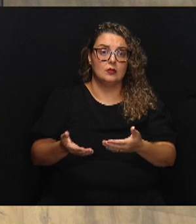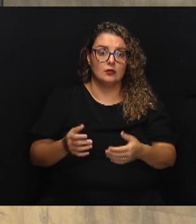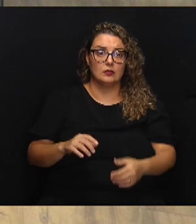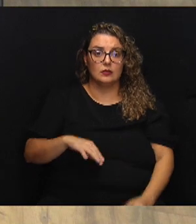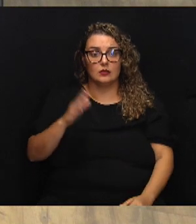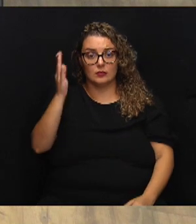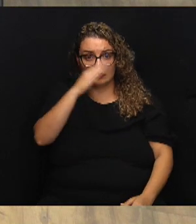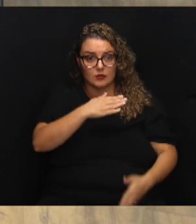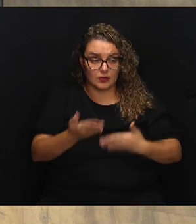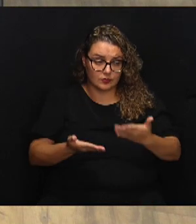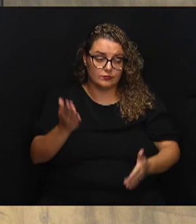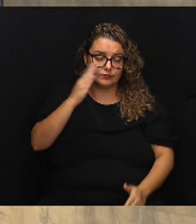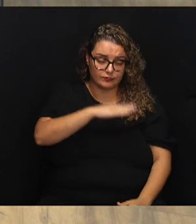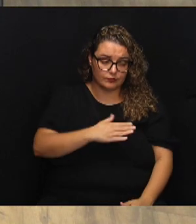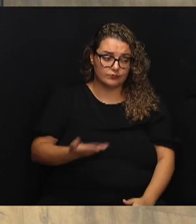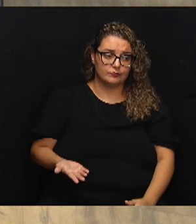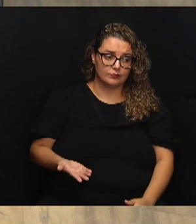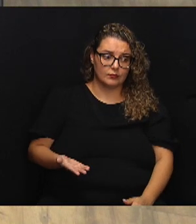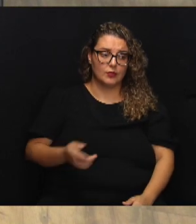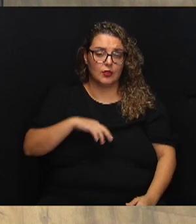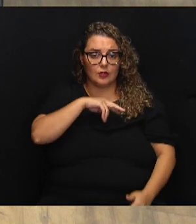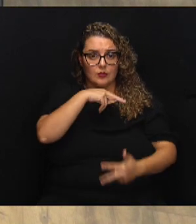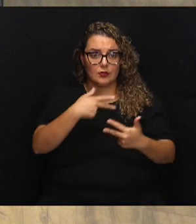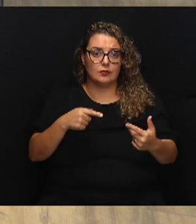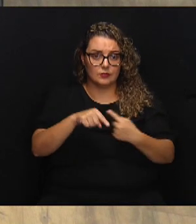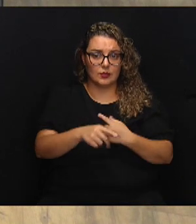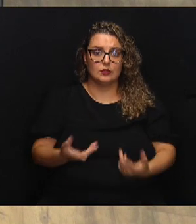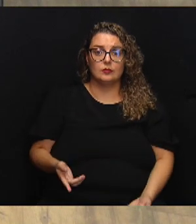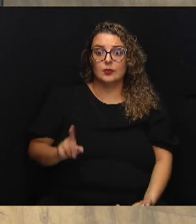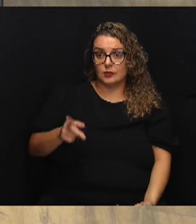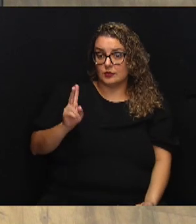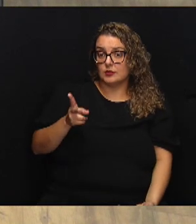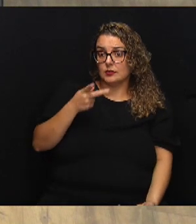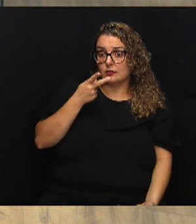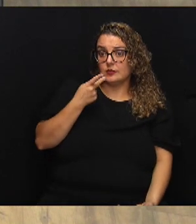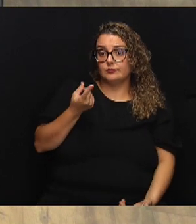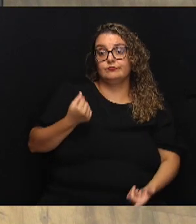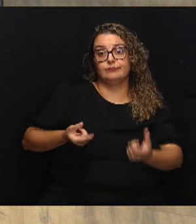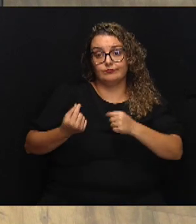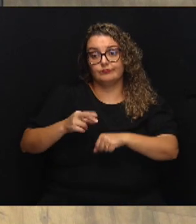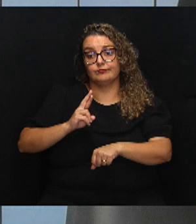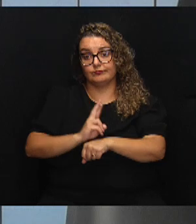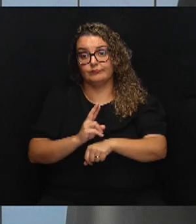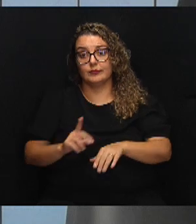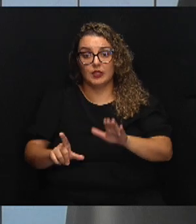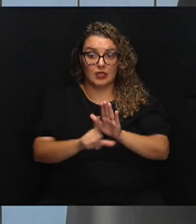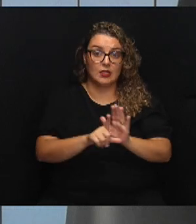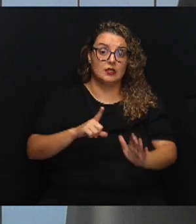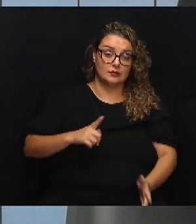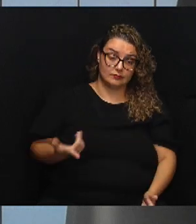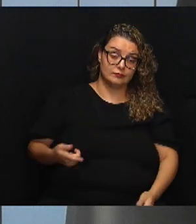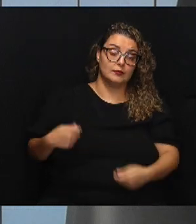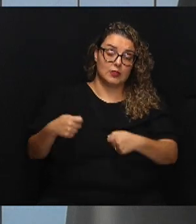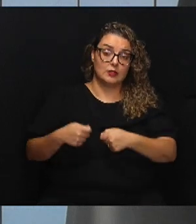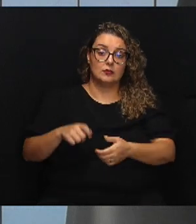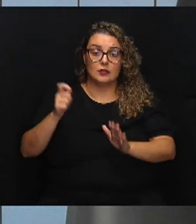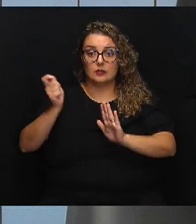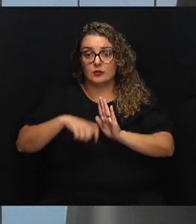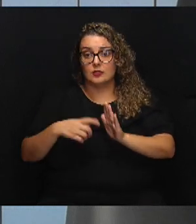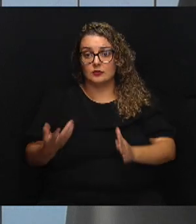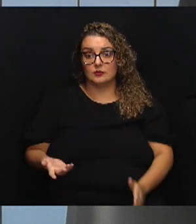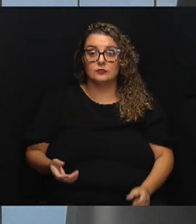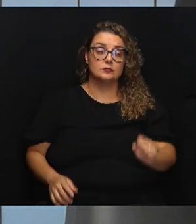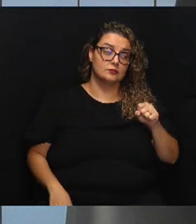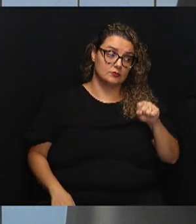crueldade contra os animais. É isso que a gente sempre diz, né? Tem que ter recurso. Leis tem, mas precisa colocar em efetividade. O